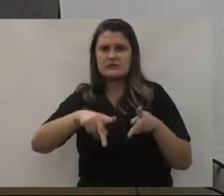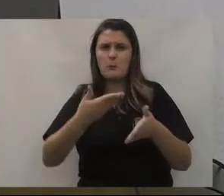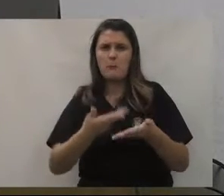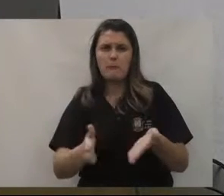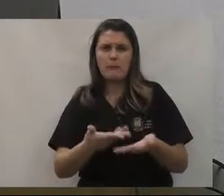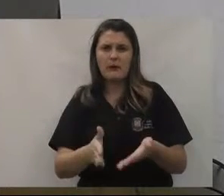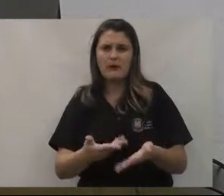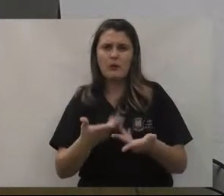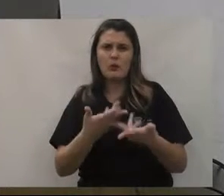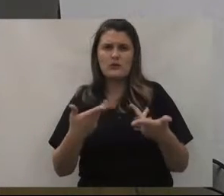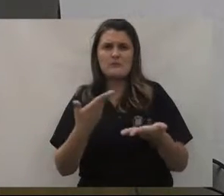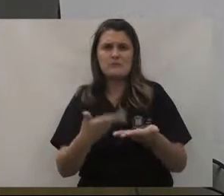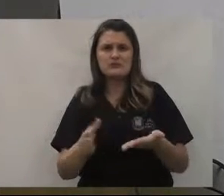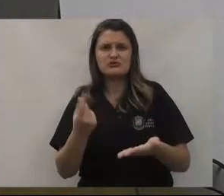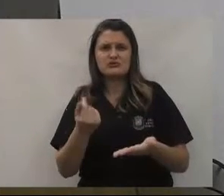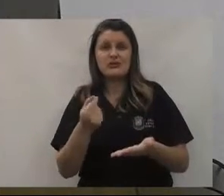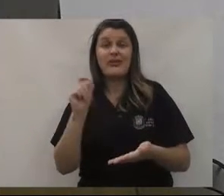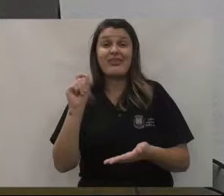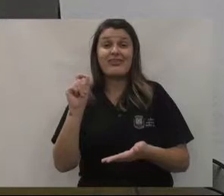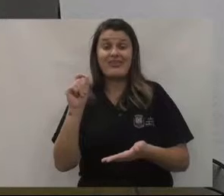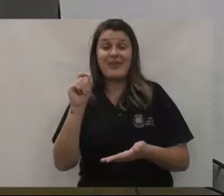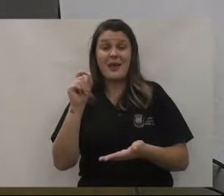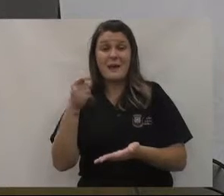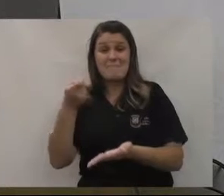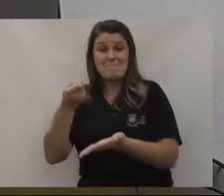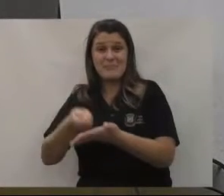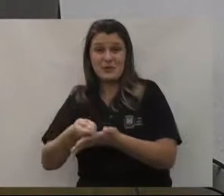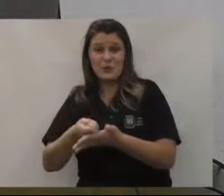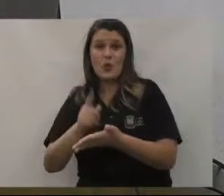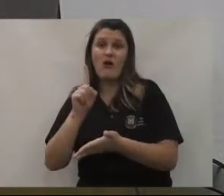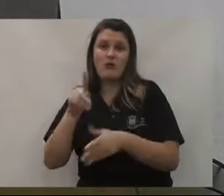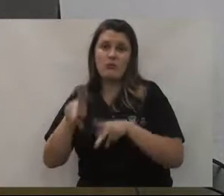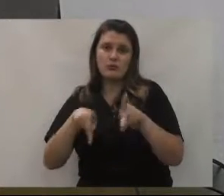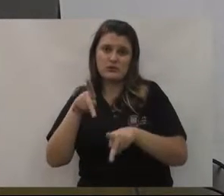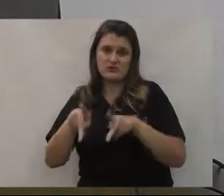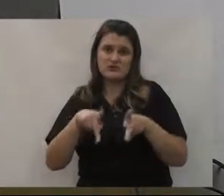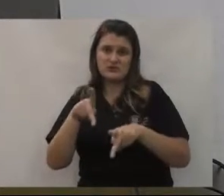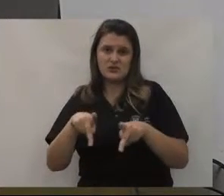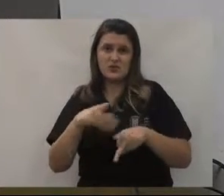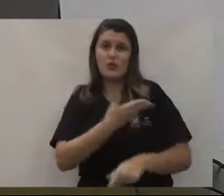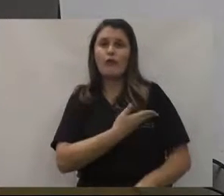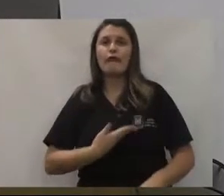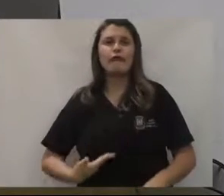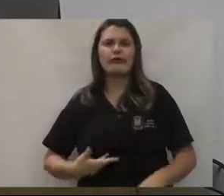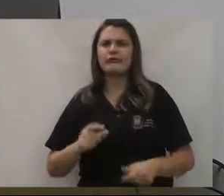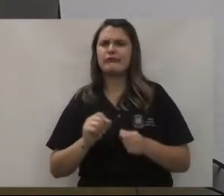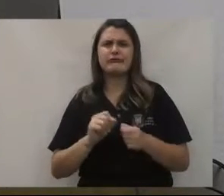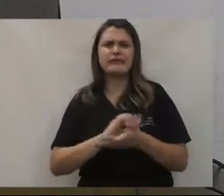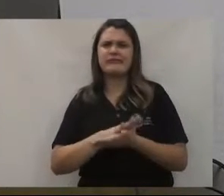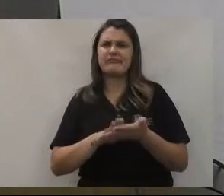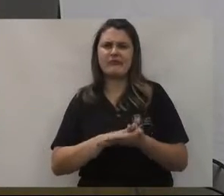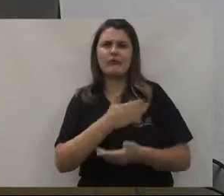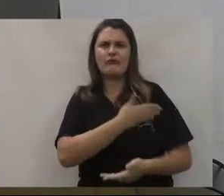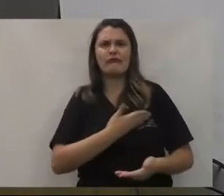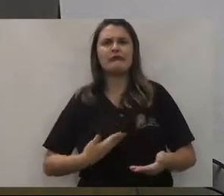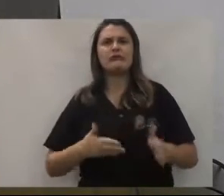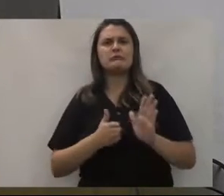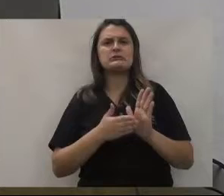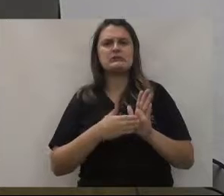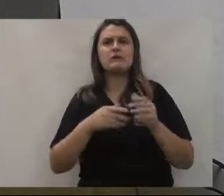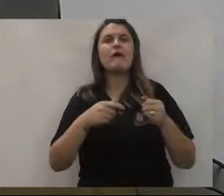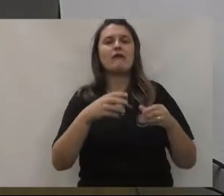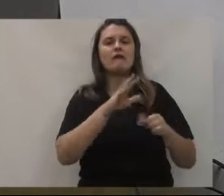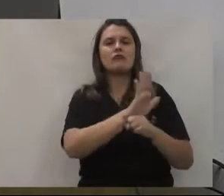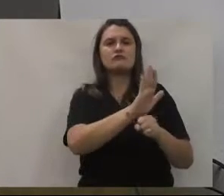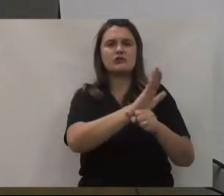muito grande, que quem pagou fomos nós, foi o povo. O governo fez uma campanha em cima daquilo que ia indenizar as